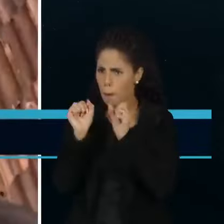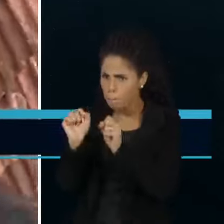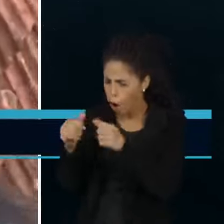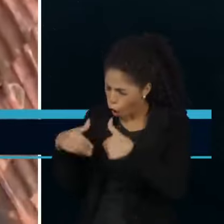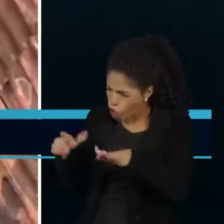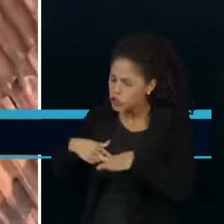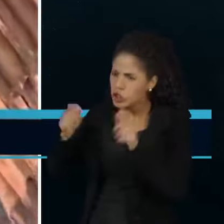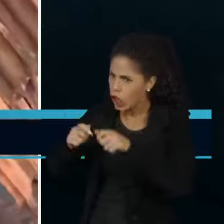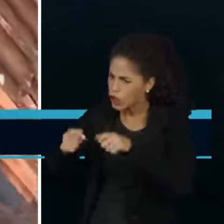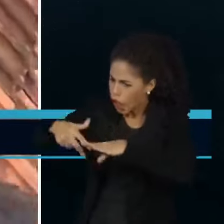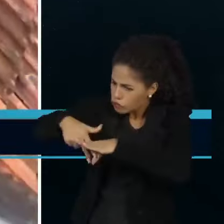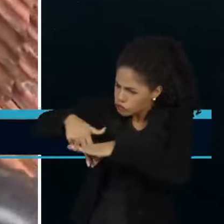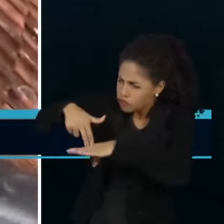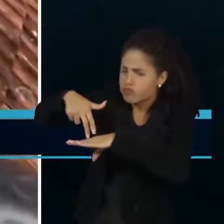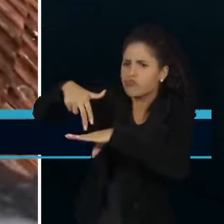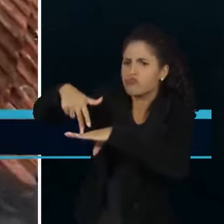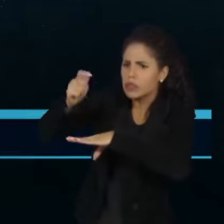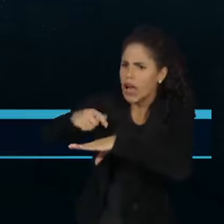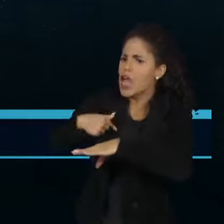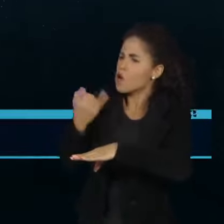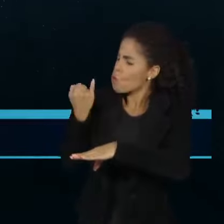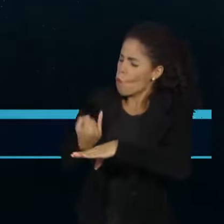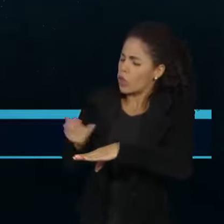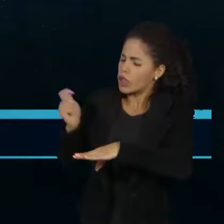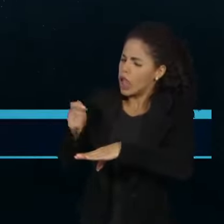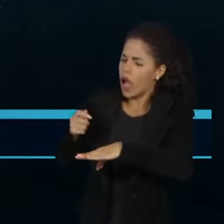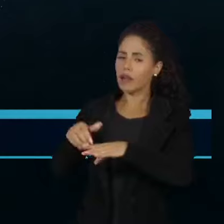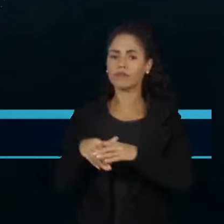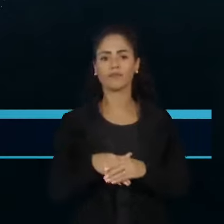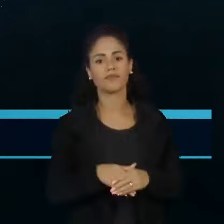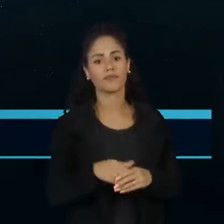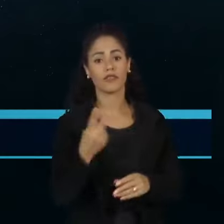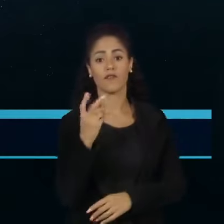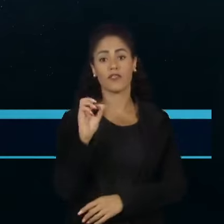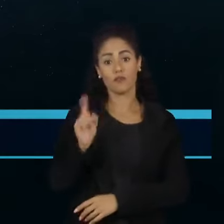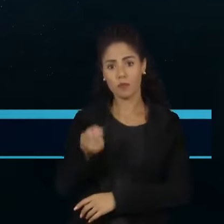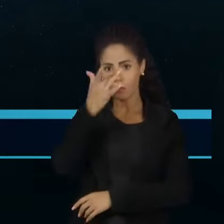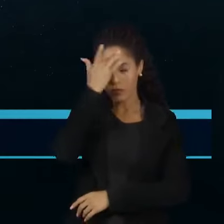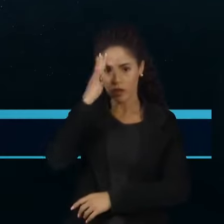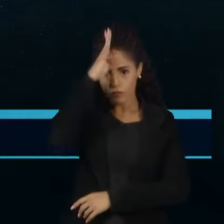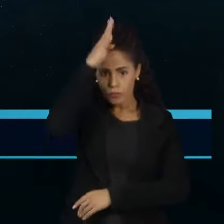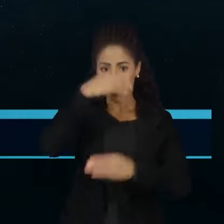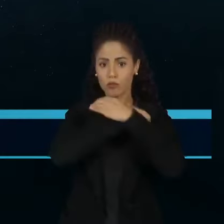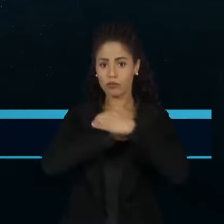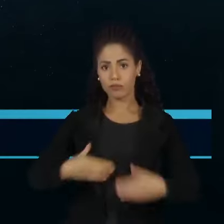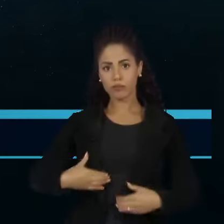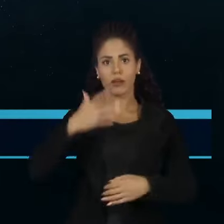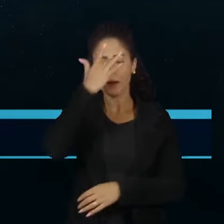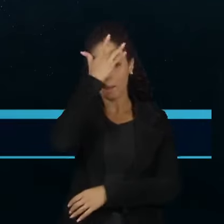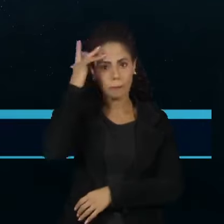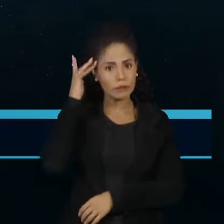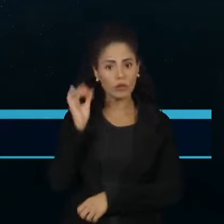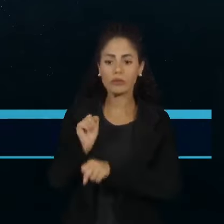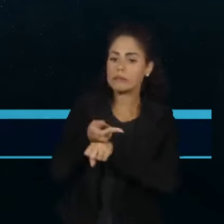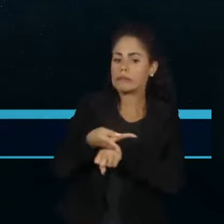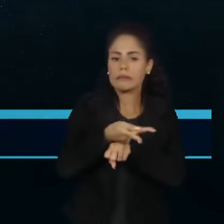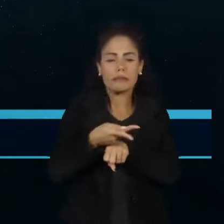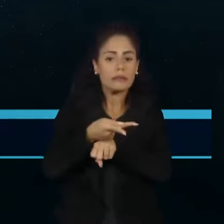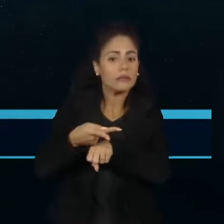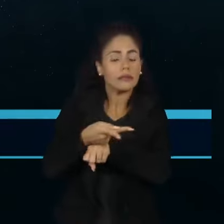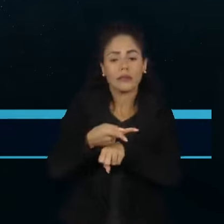passa? Então pode passar então, vem. Eu sou magrinho. O trabalho de quase 20 mil bombeiros, policiais e agentes não para. A